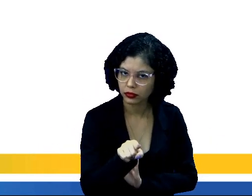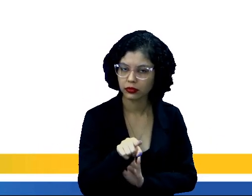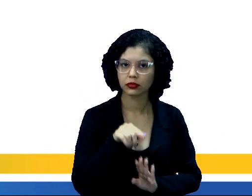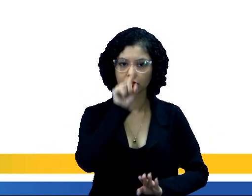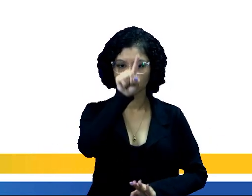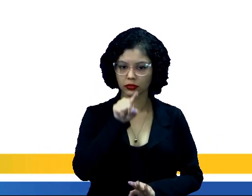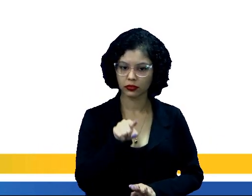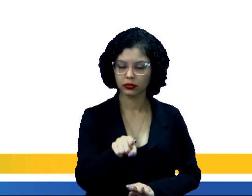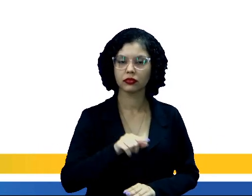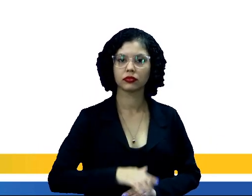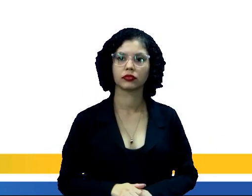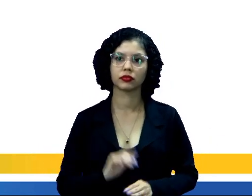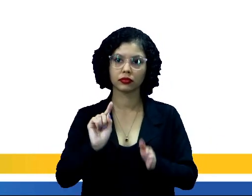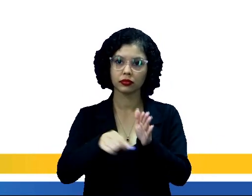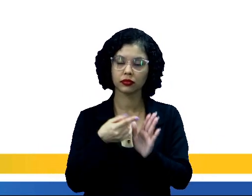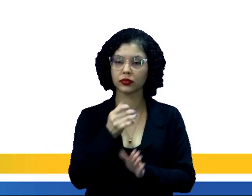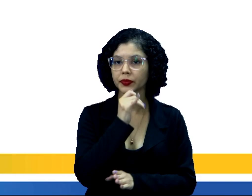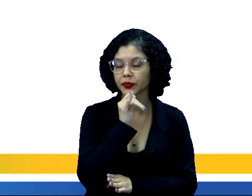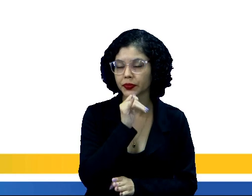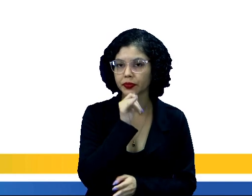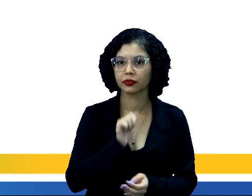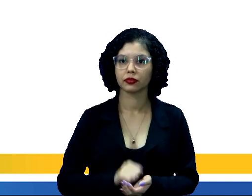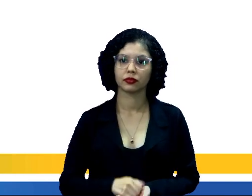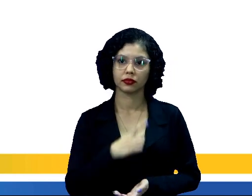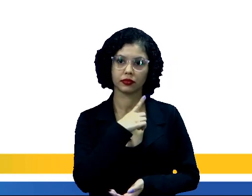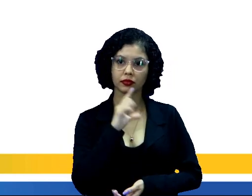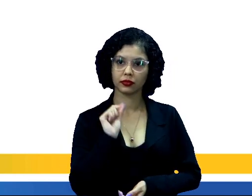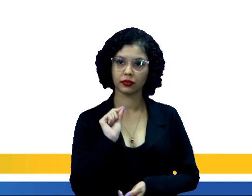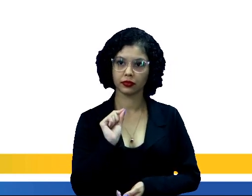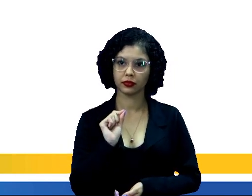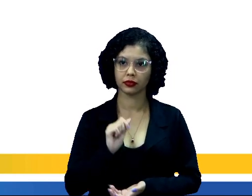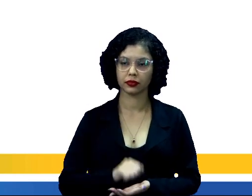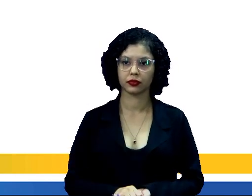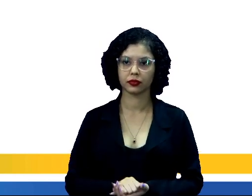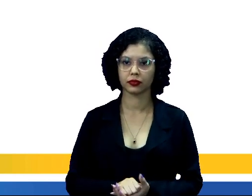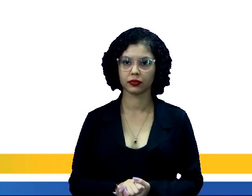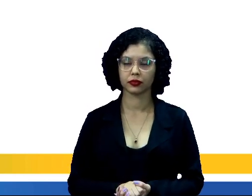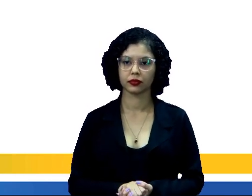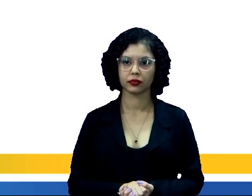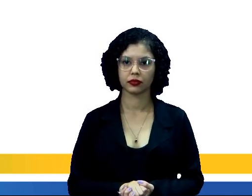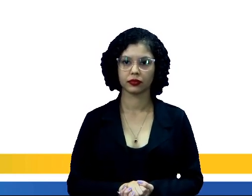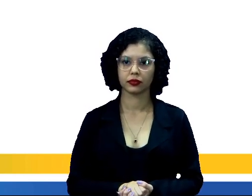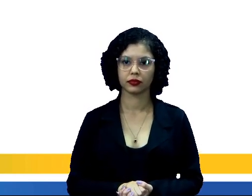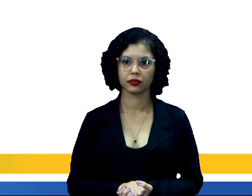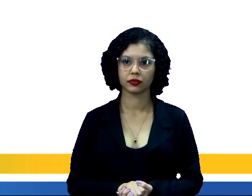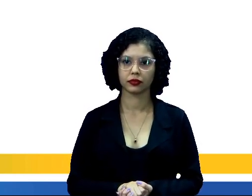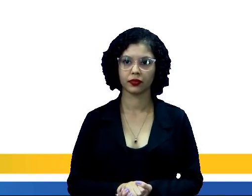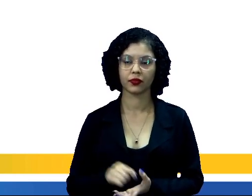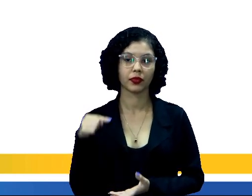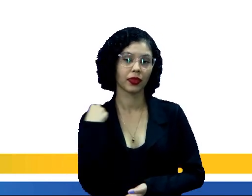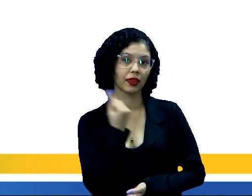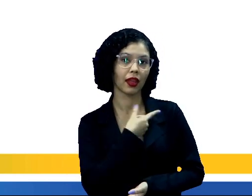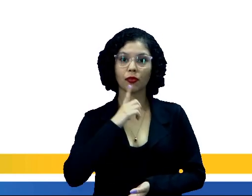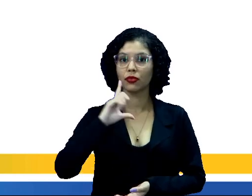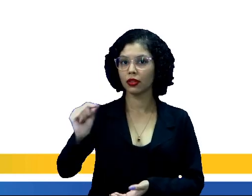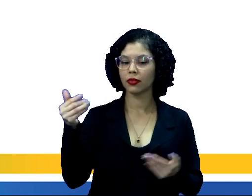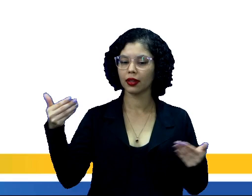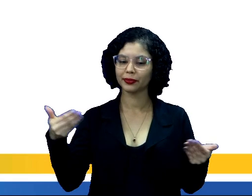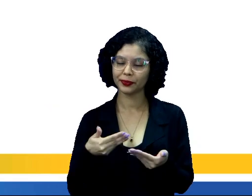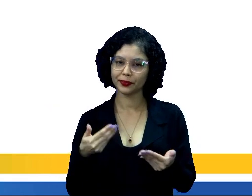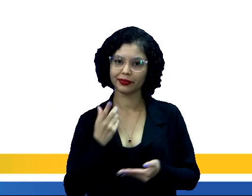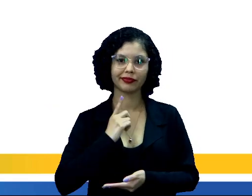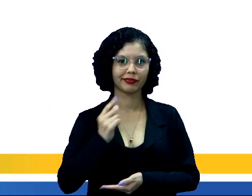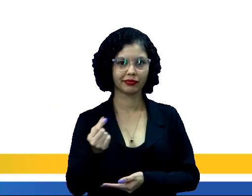uma exclamação. Primeiro exemplo, nós temos We are leaving now. Thank you. Nós estamos indo embora